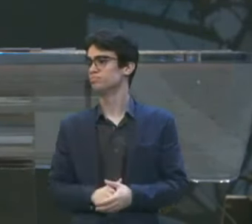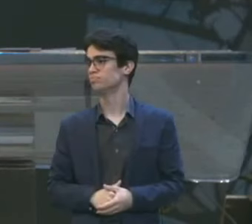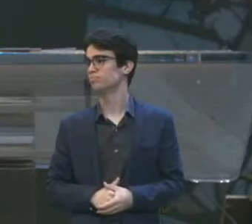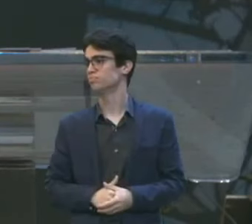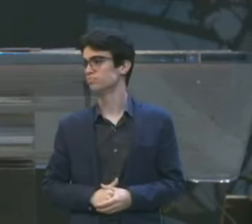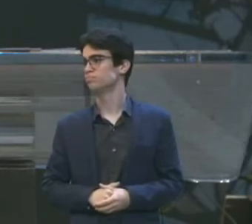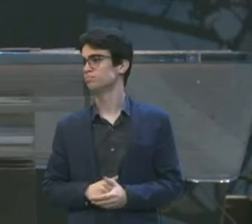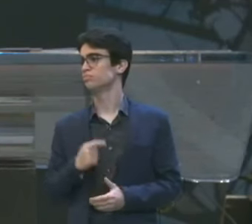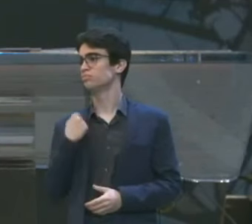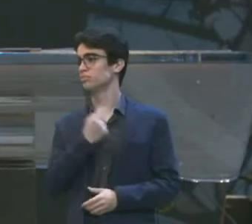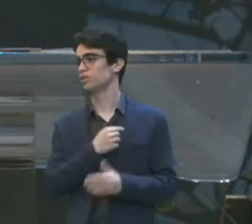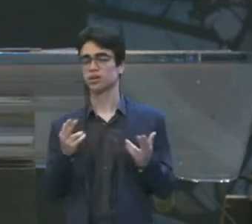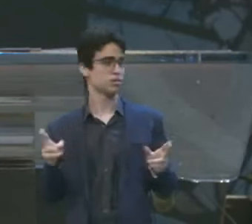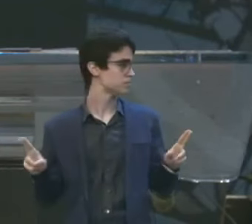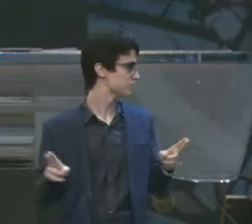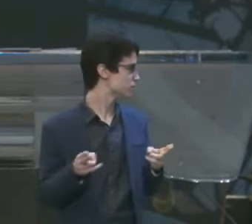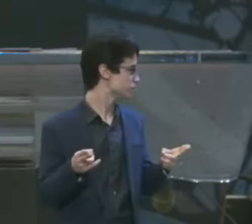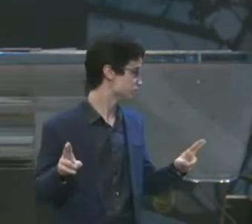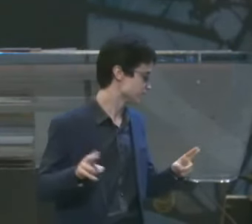Nós vamos cantar.